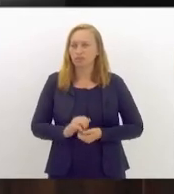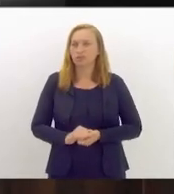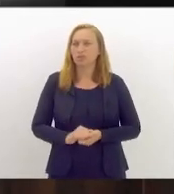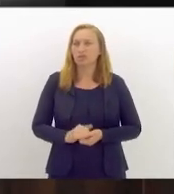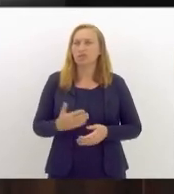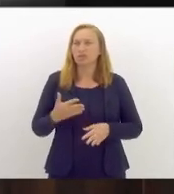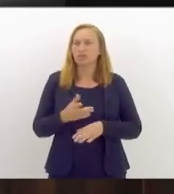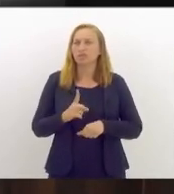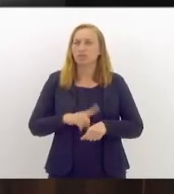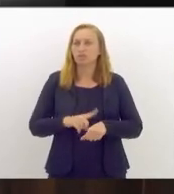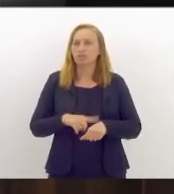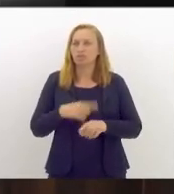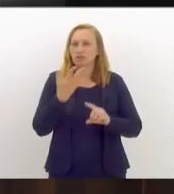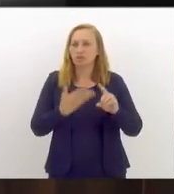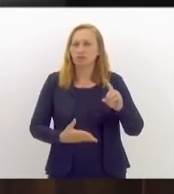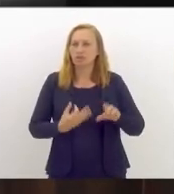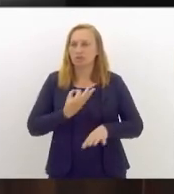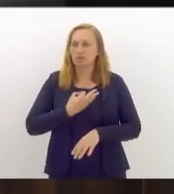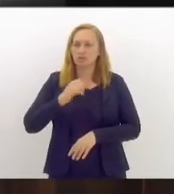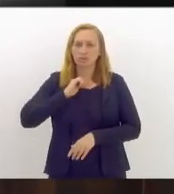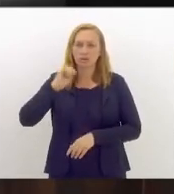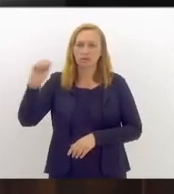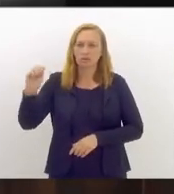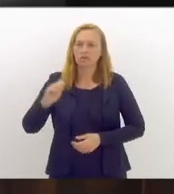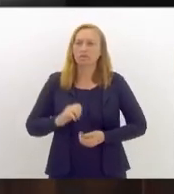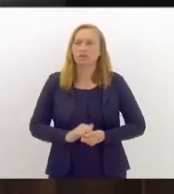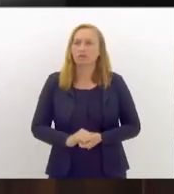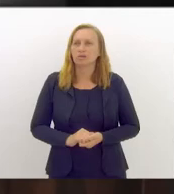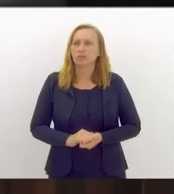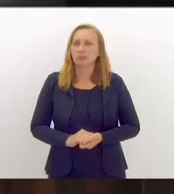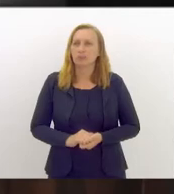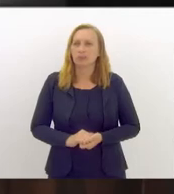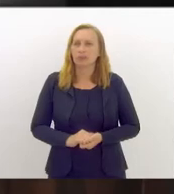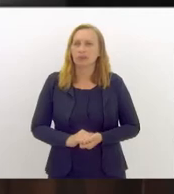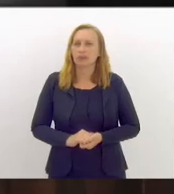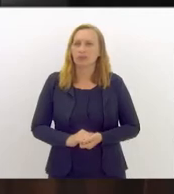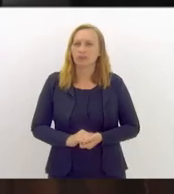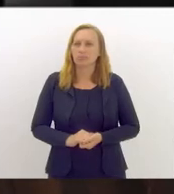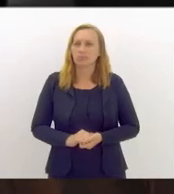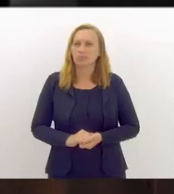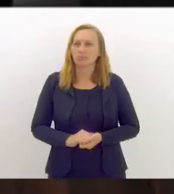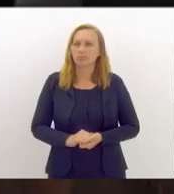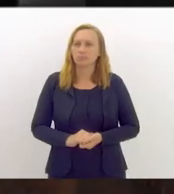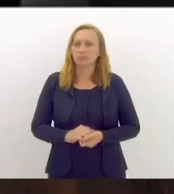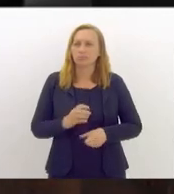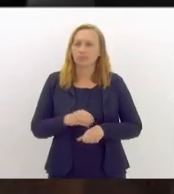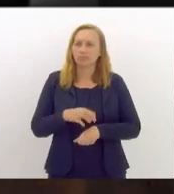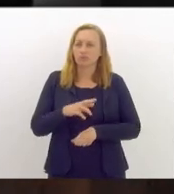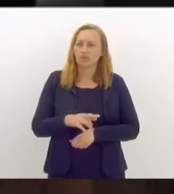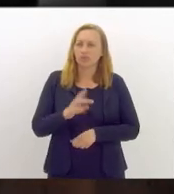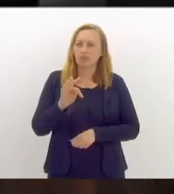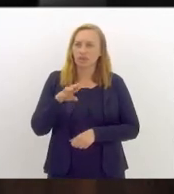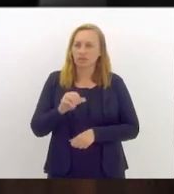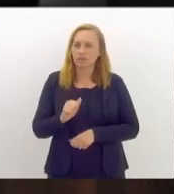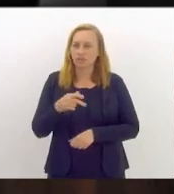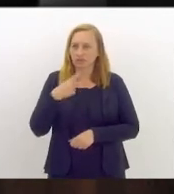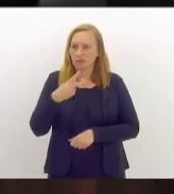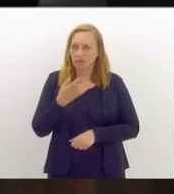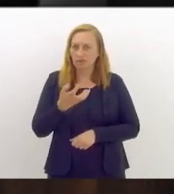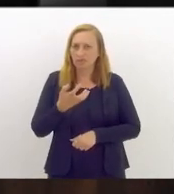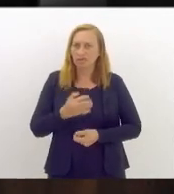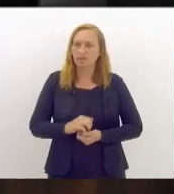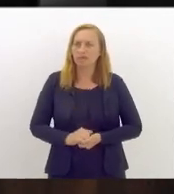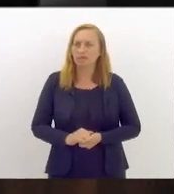o momento solene de entrega das medalhas Tiradentes Nossa Doutora Renata quer fazer uma saudação